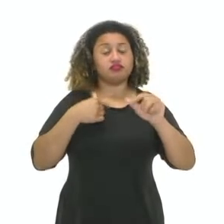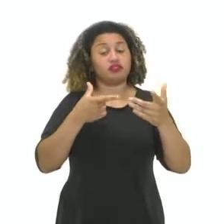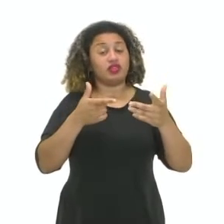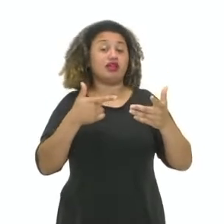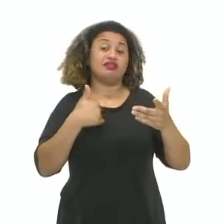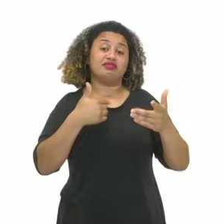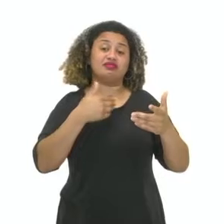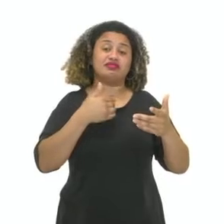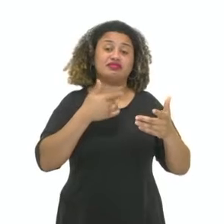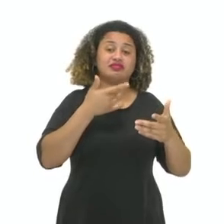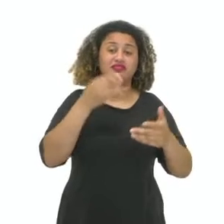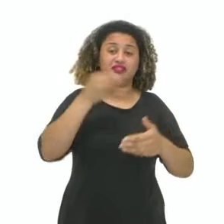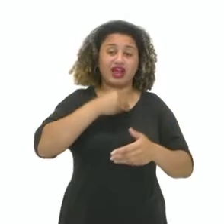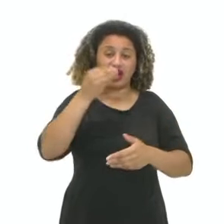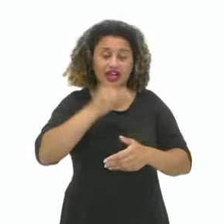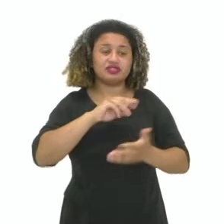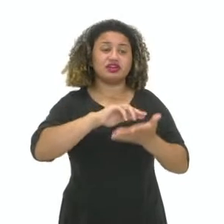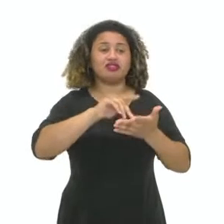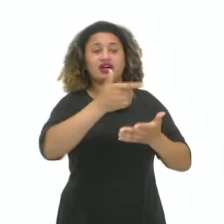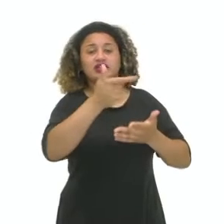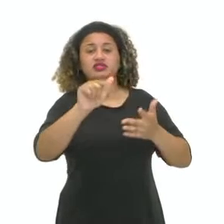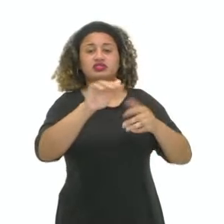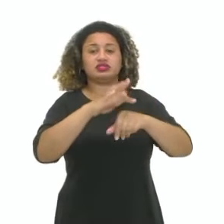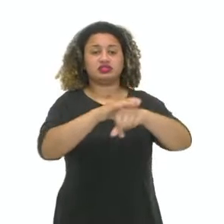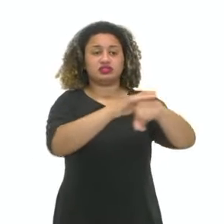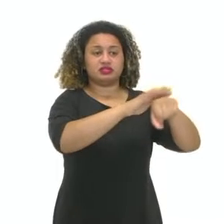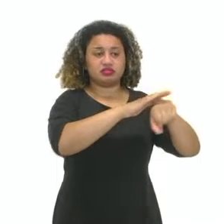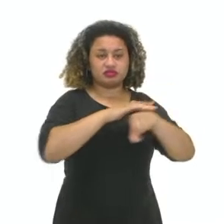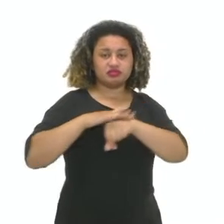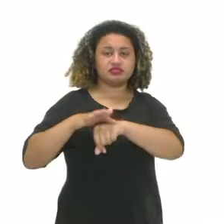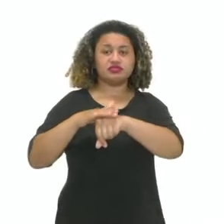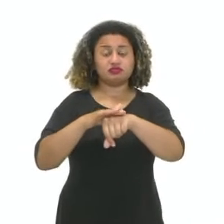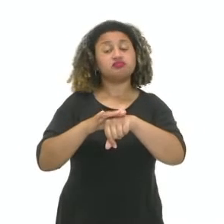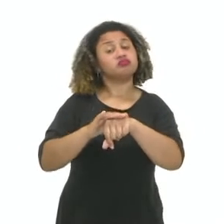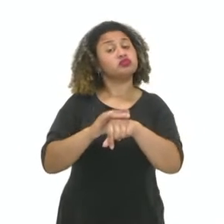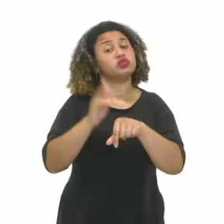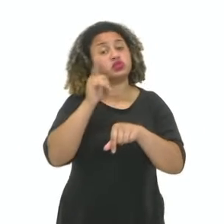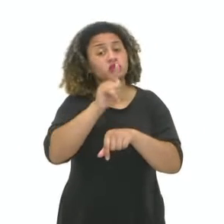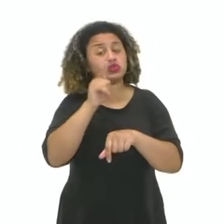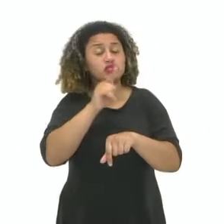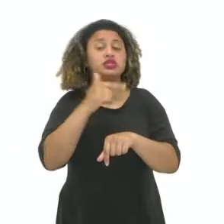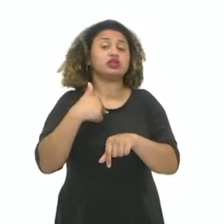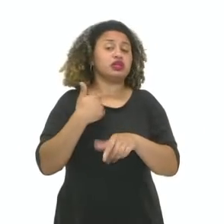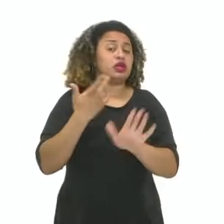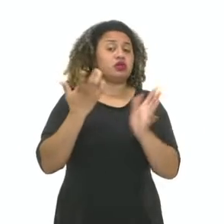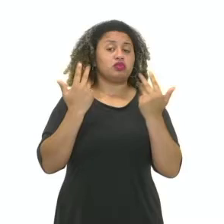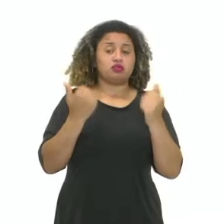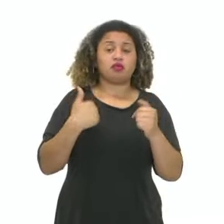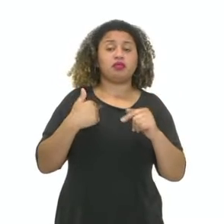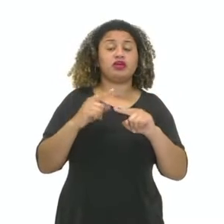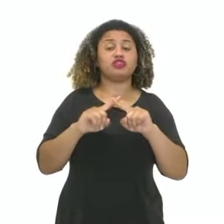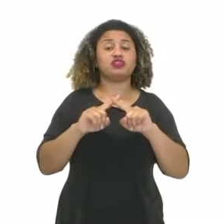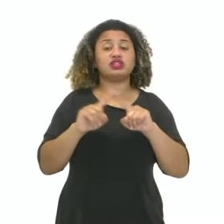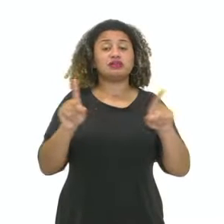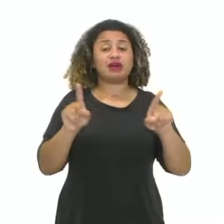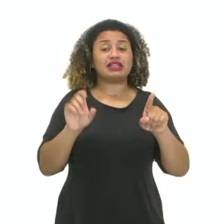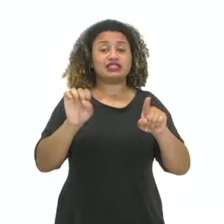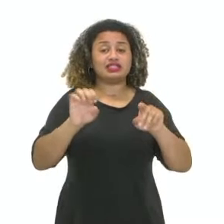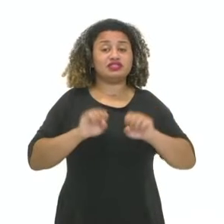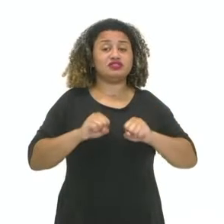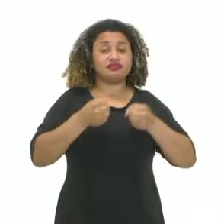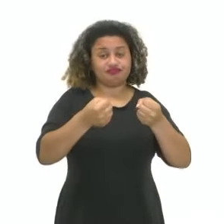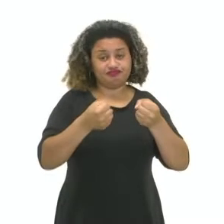suscetíveis a diversas infecções que seriam normalmente suprimidas por esse sistema. Lembra que eu falei das doenças